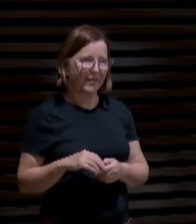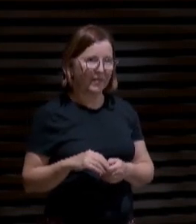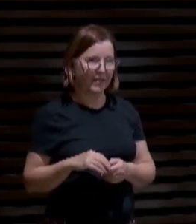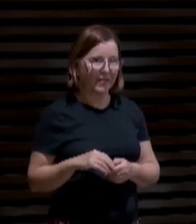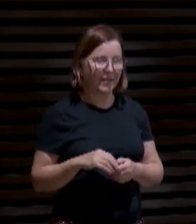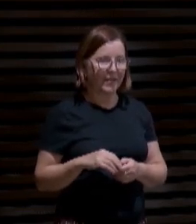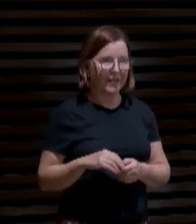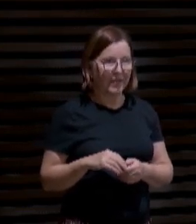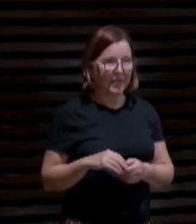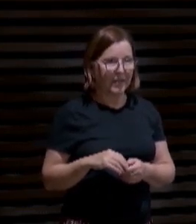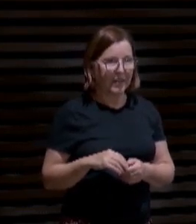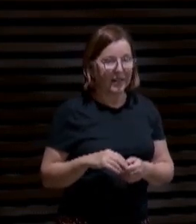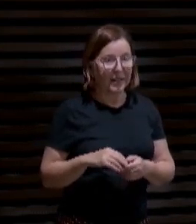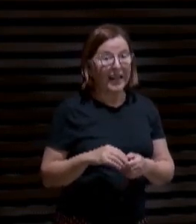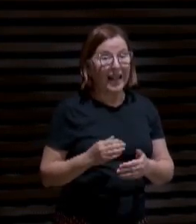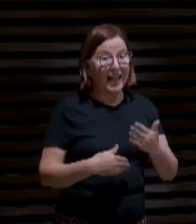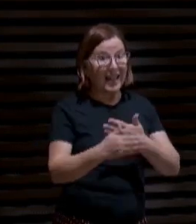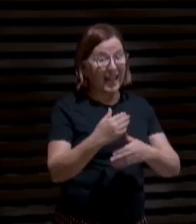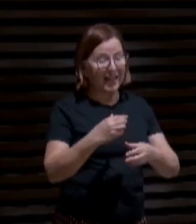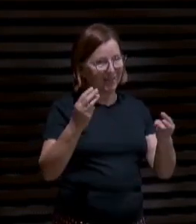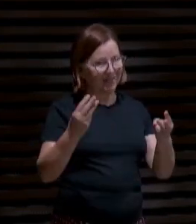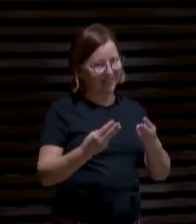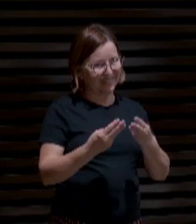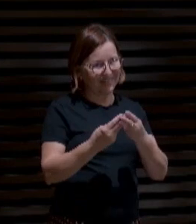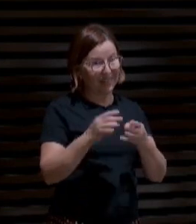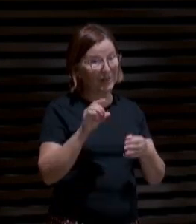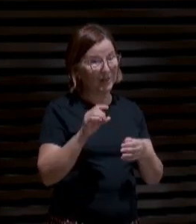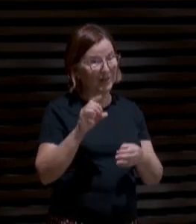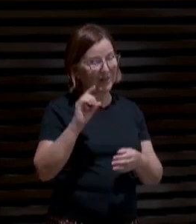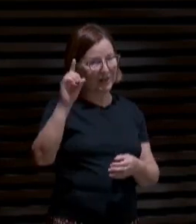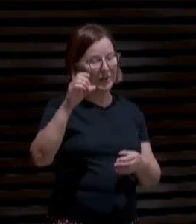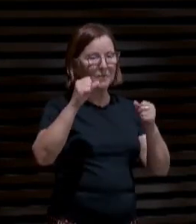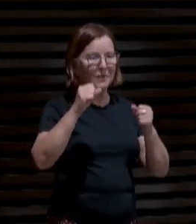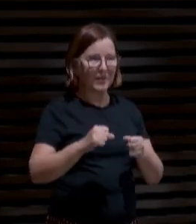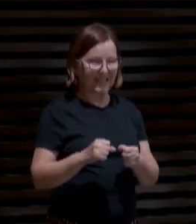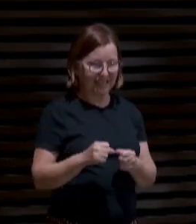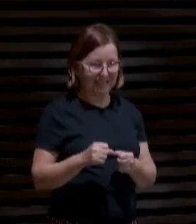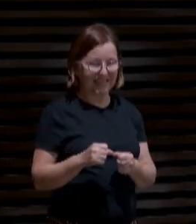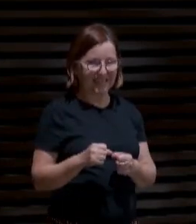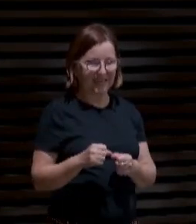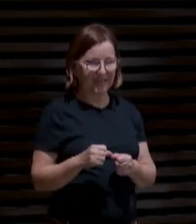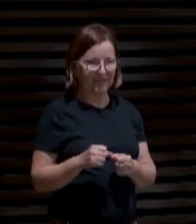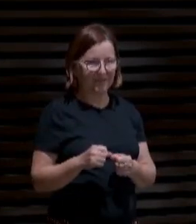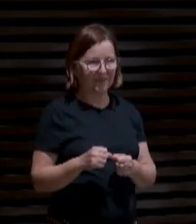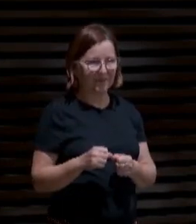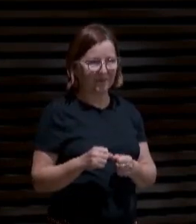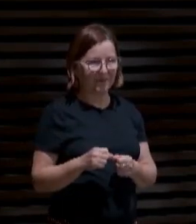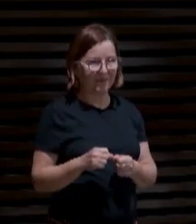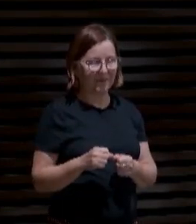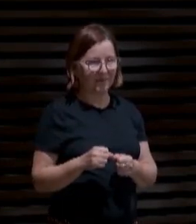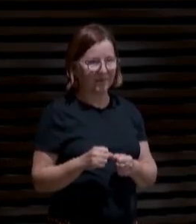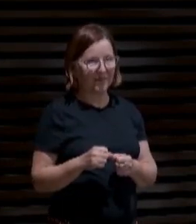dos judeus, que só Deus poderia autorizar a execução para que ele